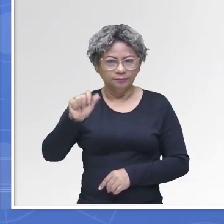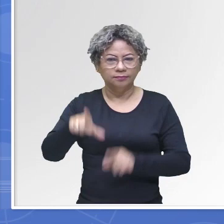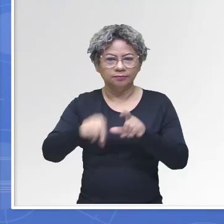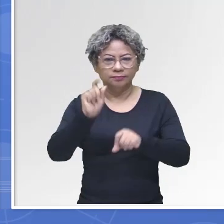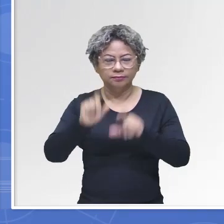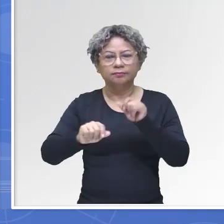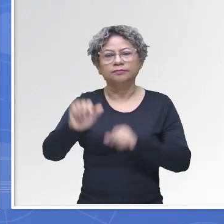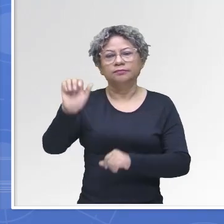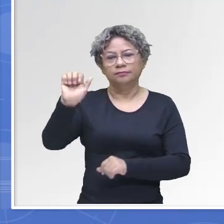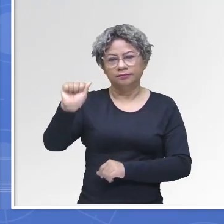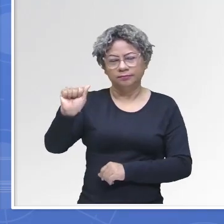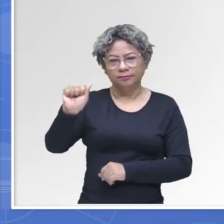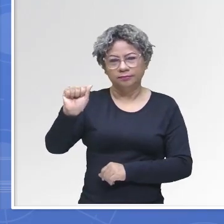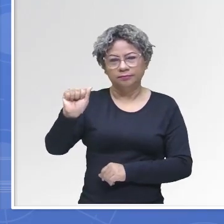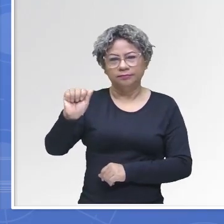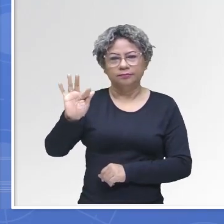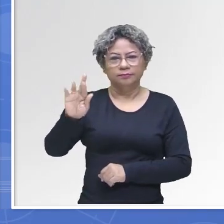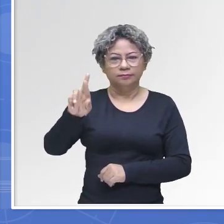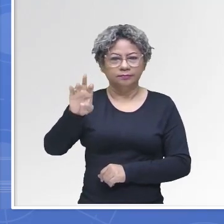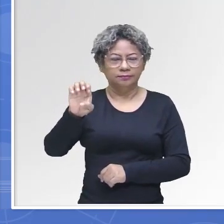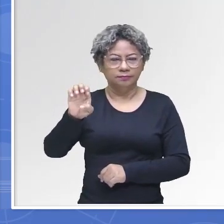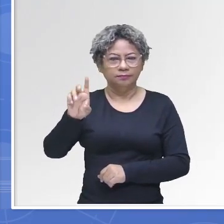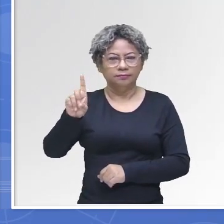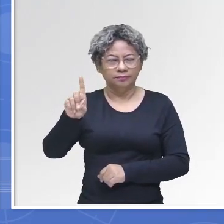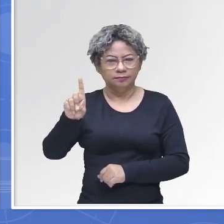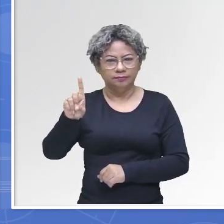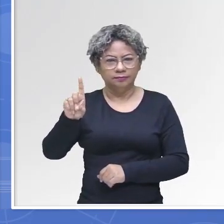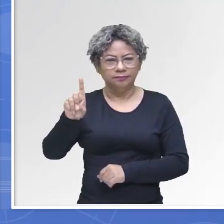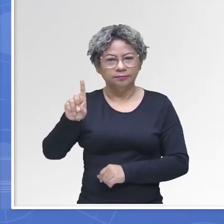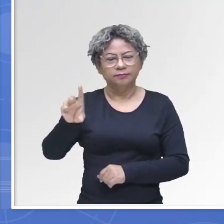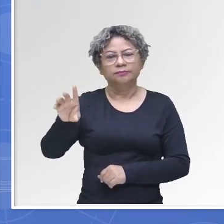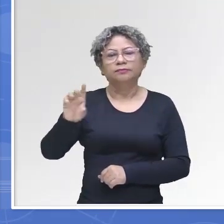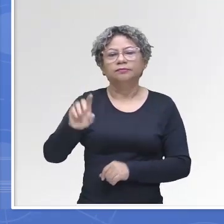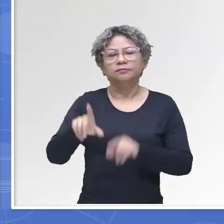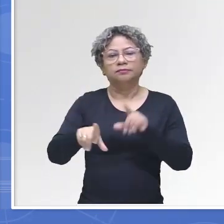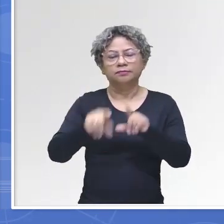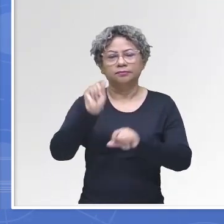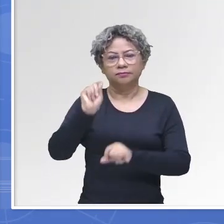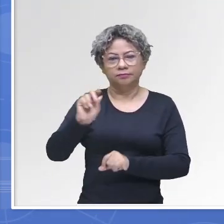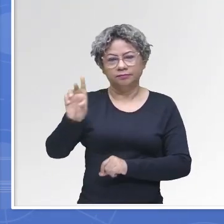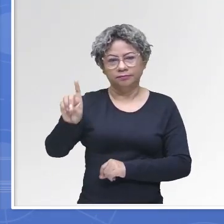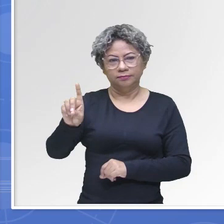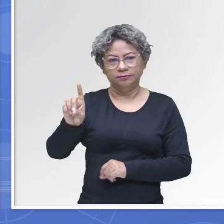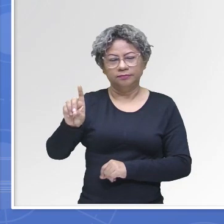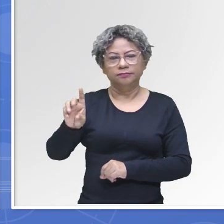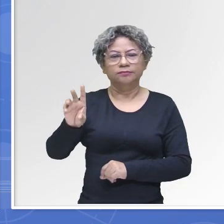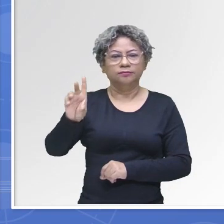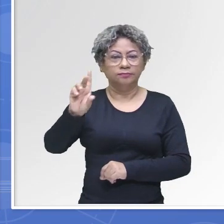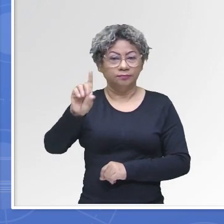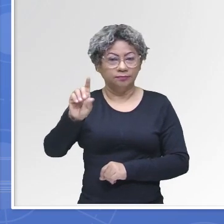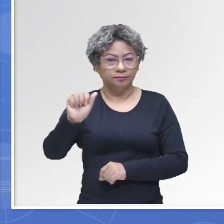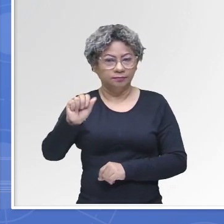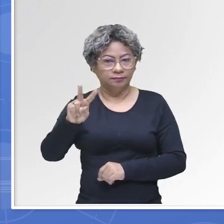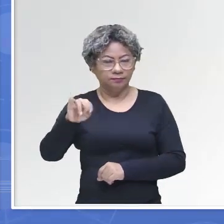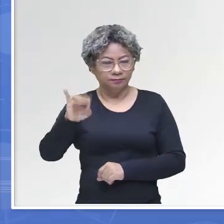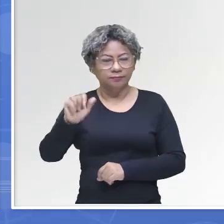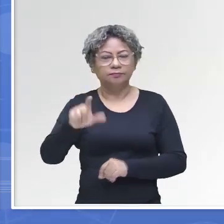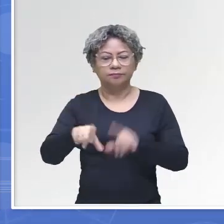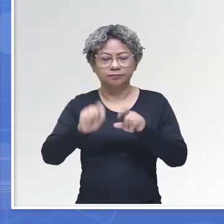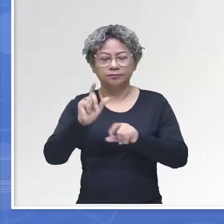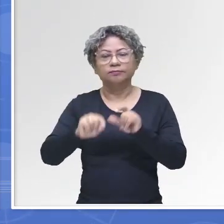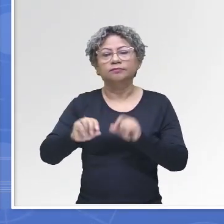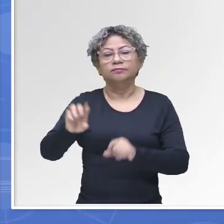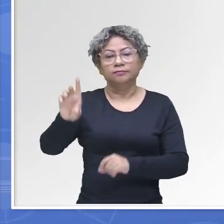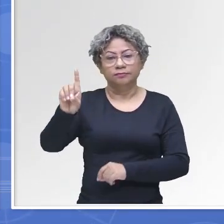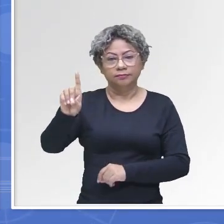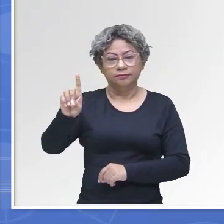O Fred, acho que é a letra B. O Matheus também acha que é a letra D. O Davi já acha que é a letra B. Então, a maioria está a letra D,